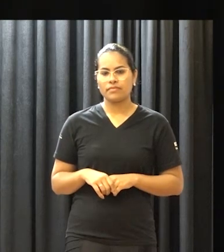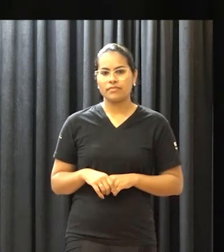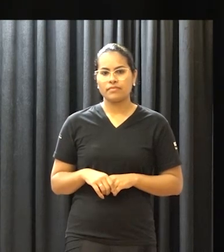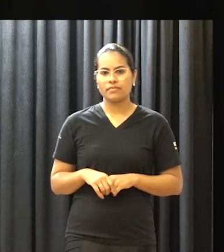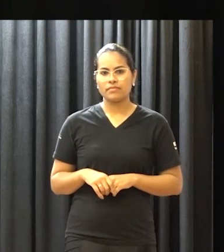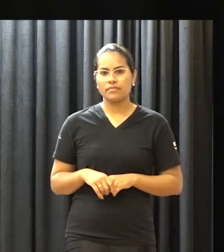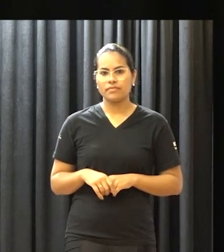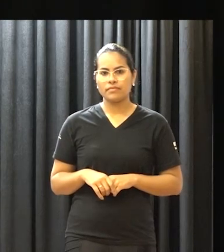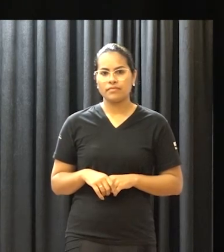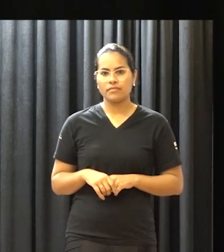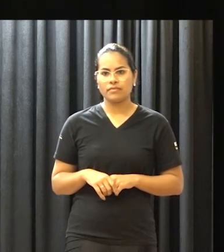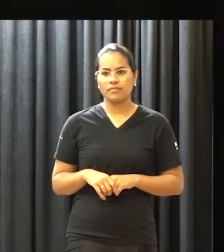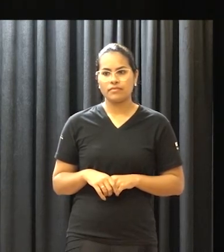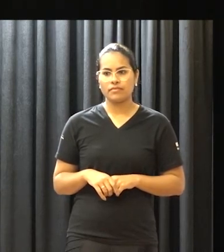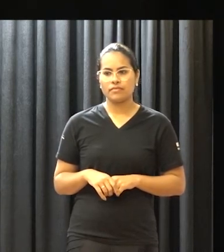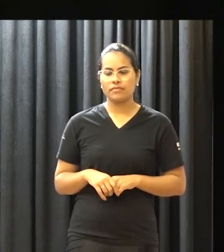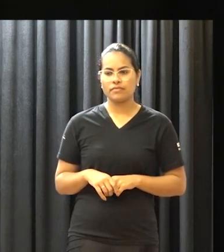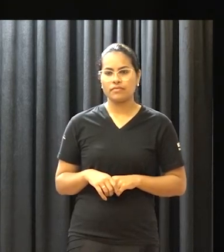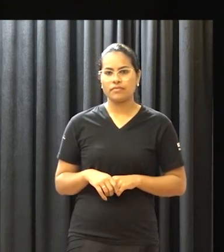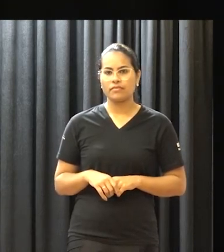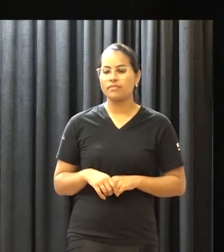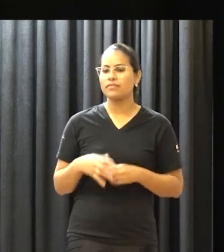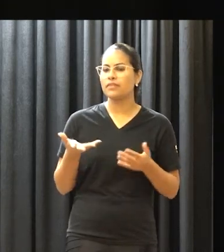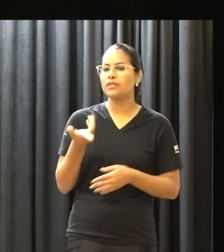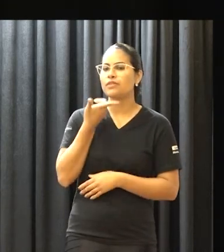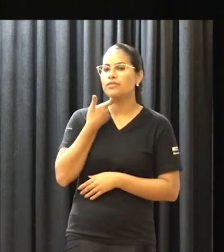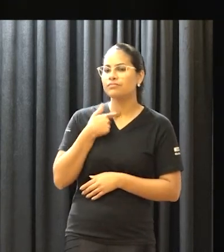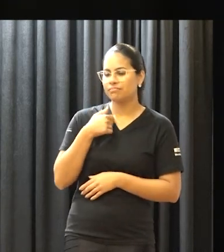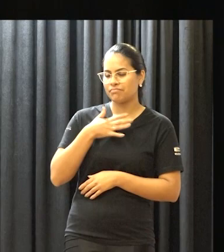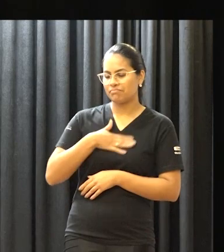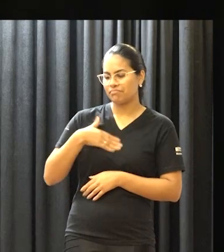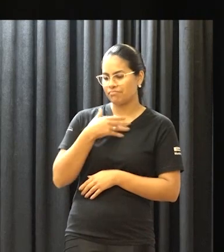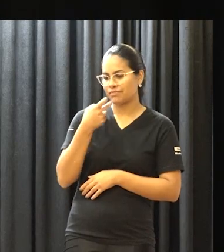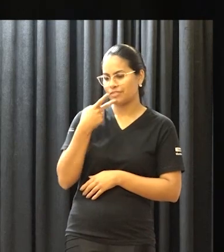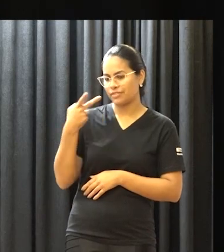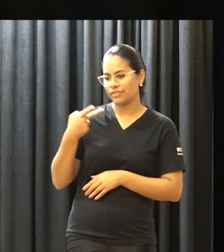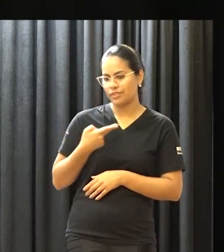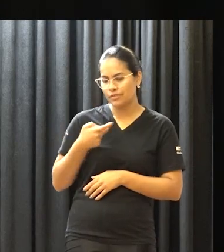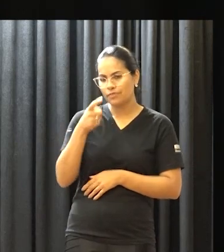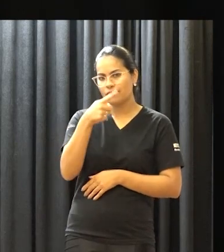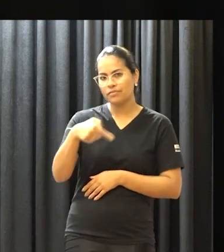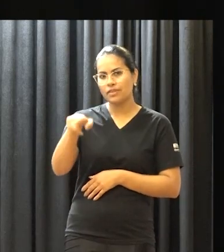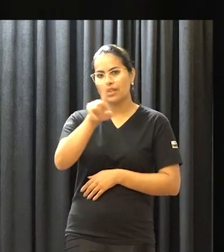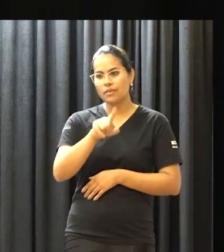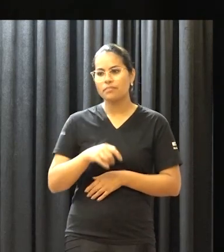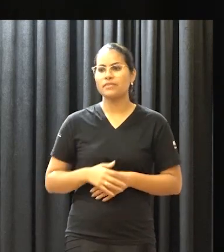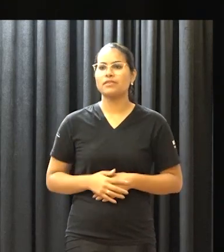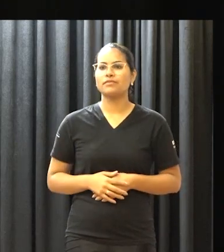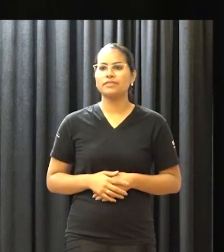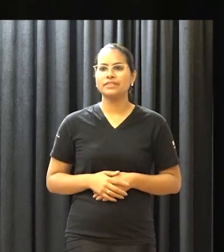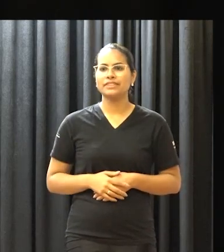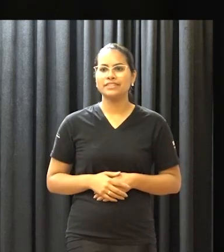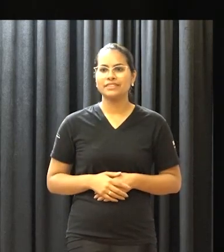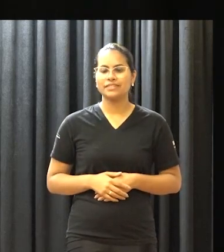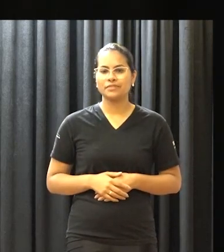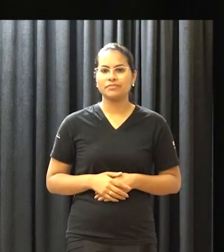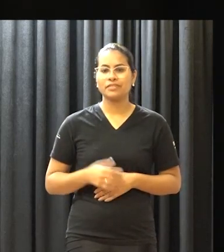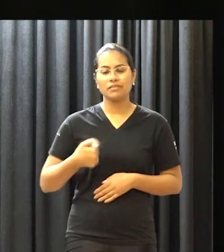O que eu vou trazer aqui, talvez a Karina, que não conhece, este